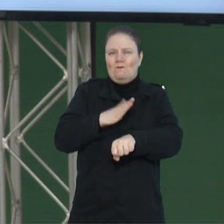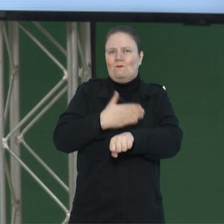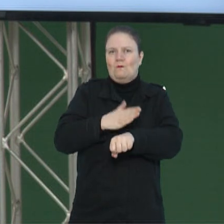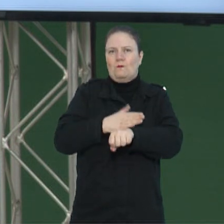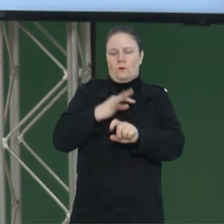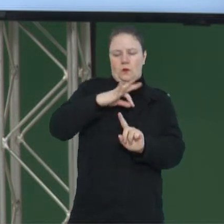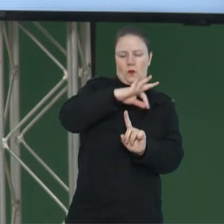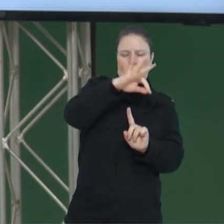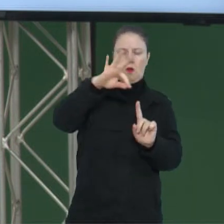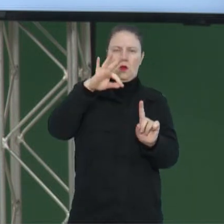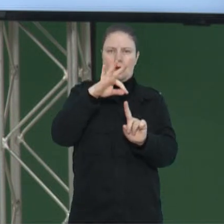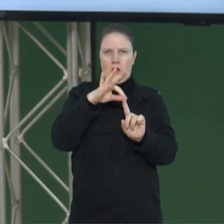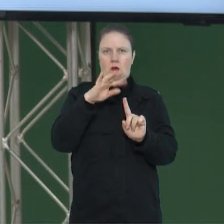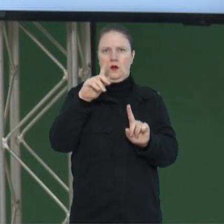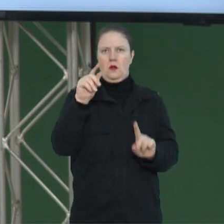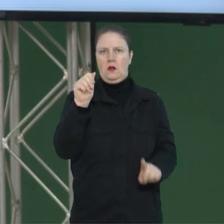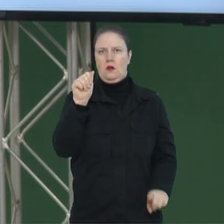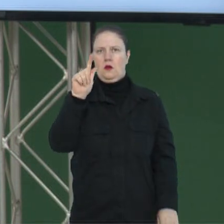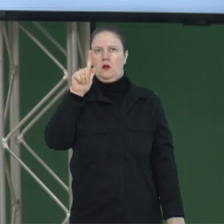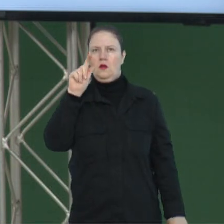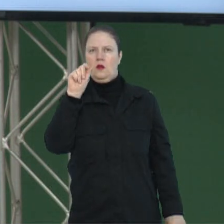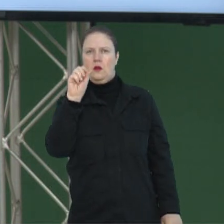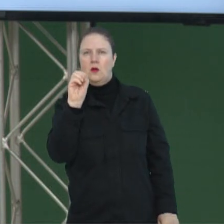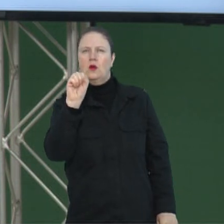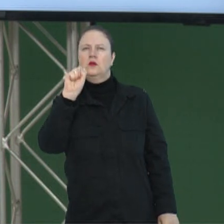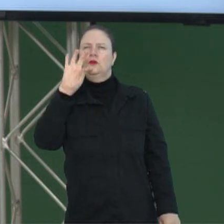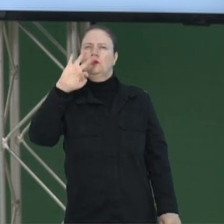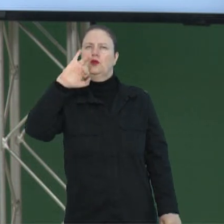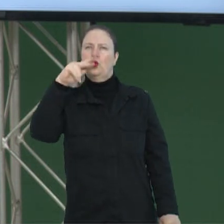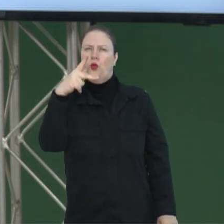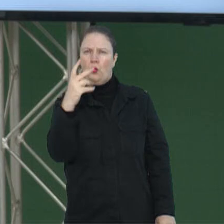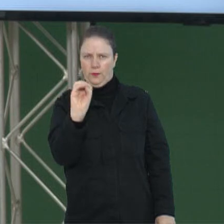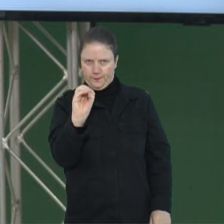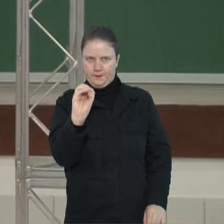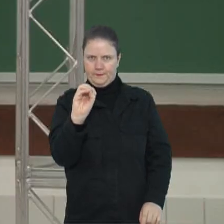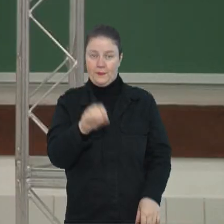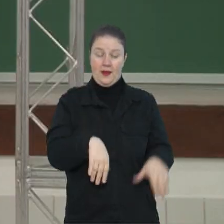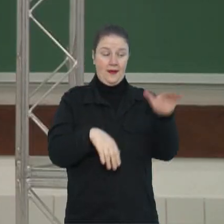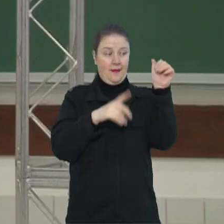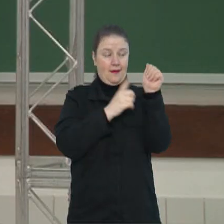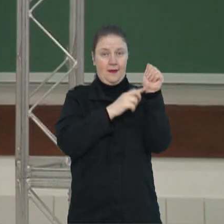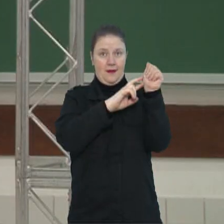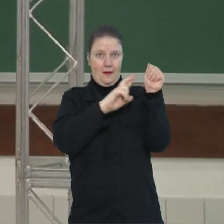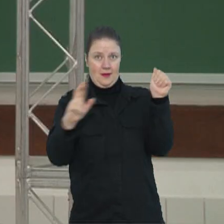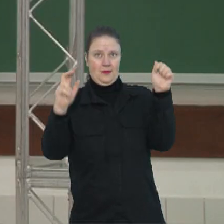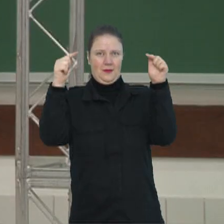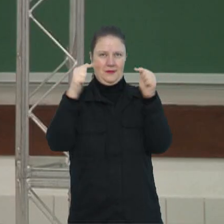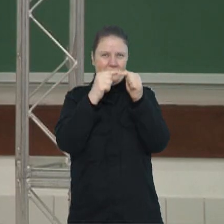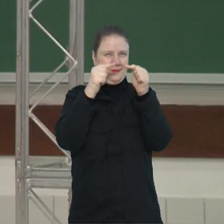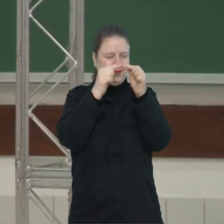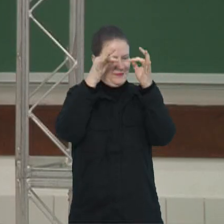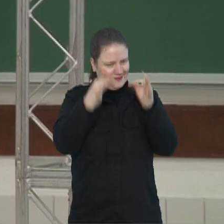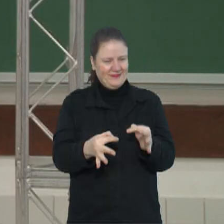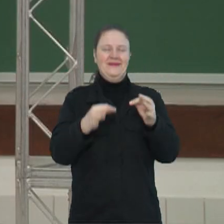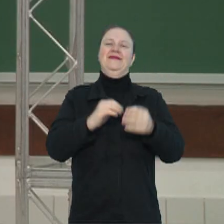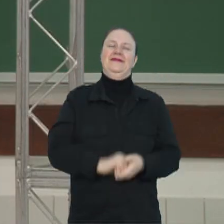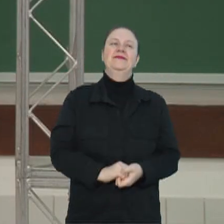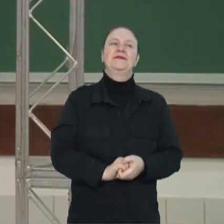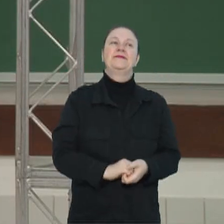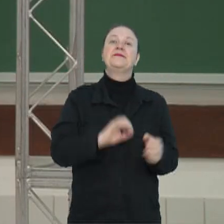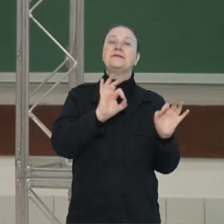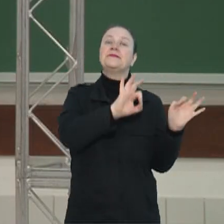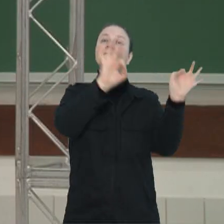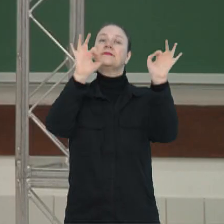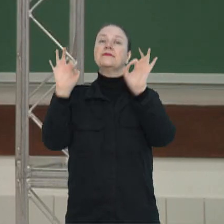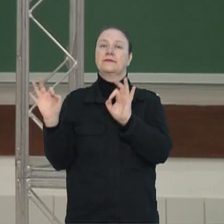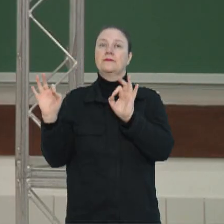Agostinho, perfeito? Então a alternativa certa aqui vai ser a letra A, portanto, tá? Seguindo aí, né, com nossos conteúdos, temos de